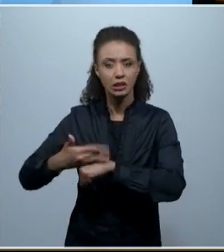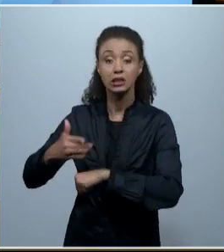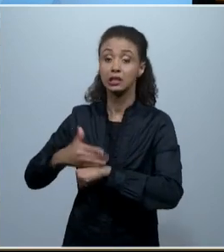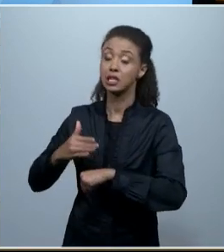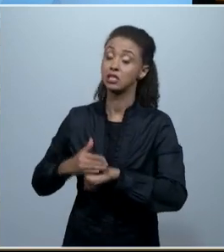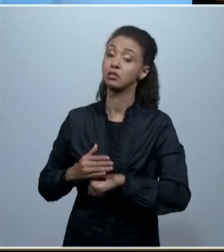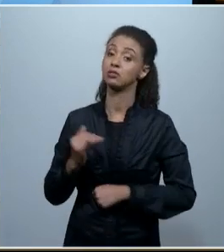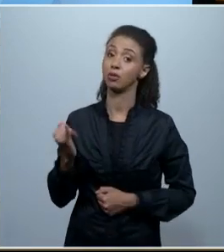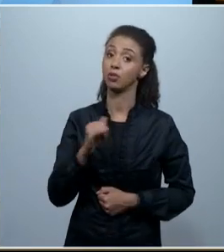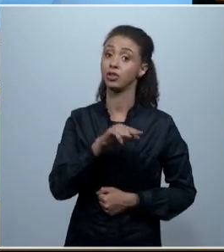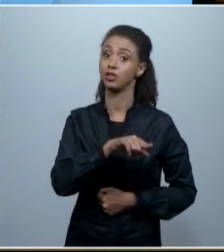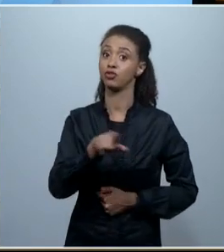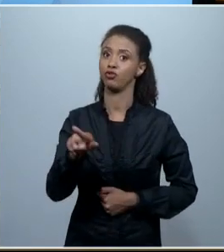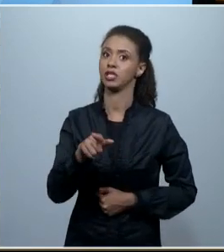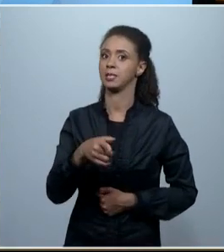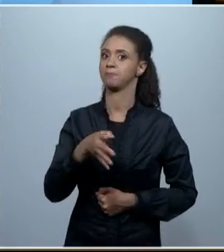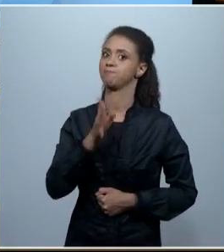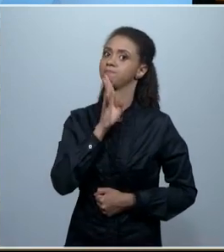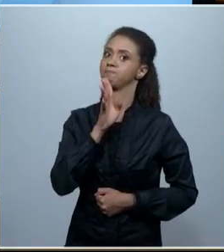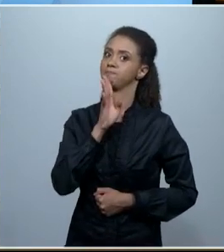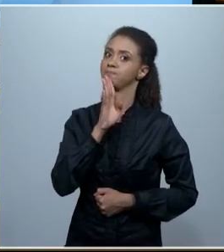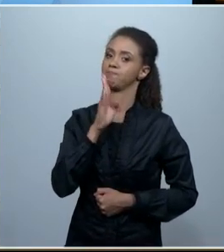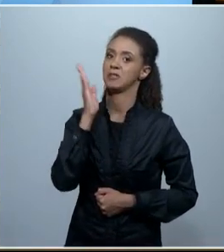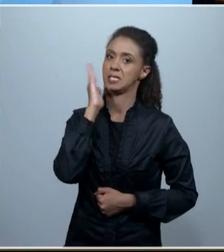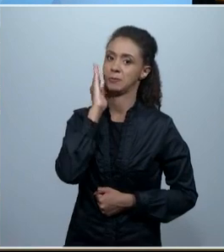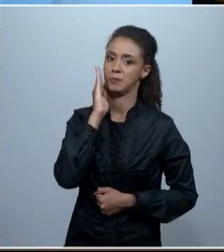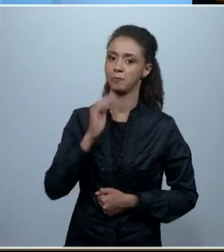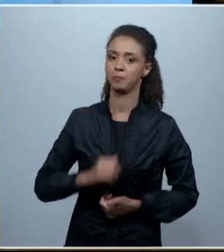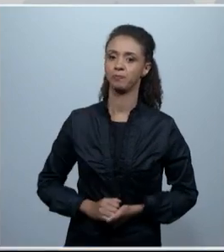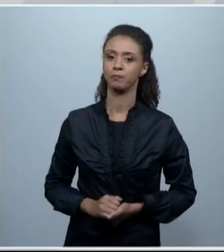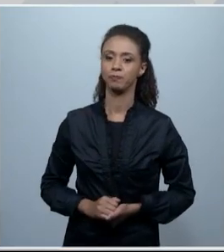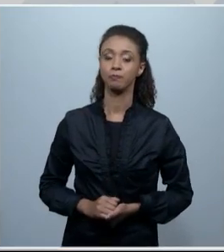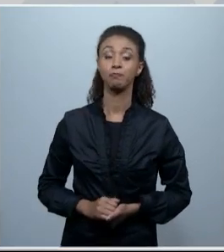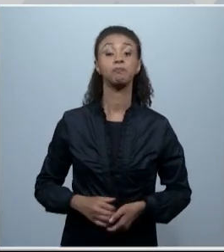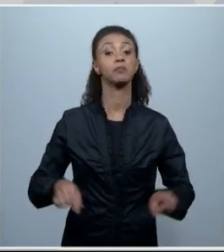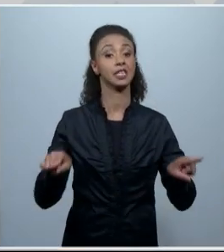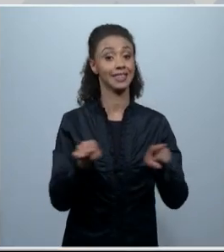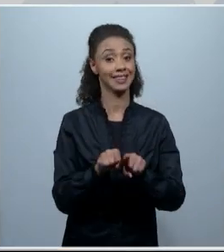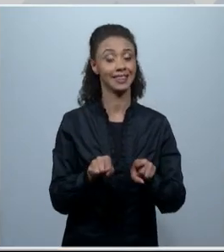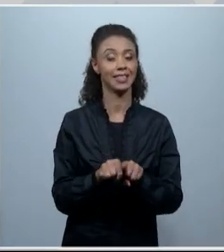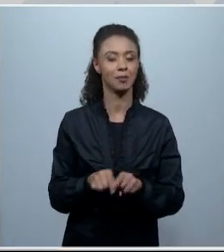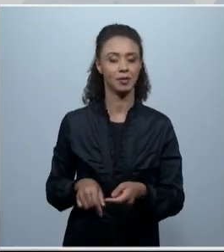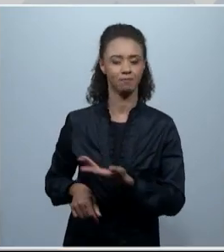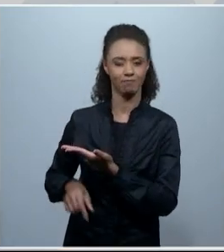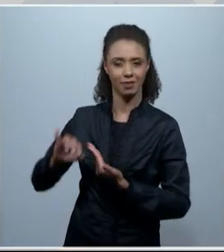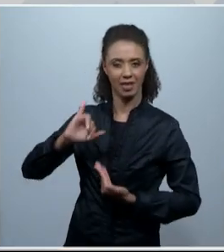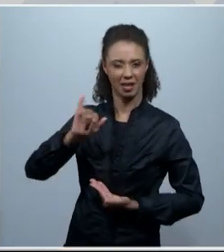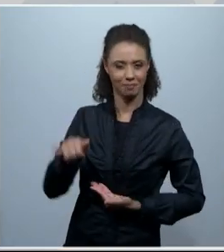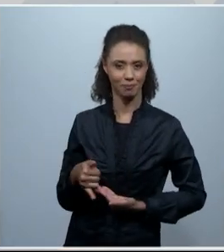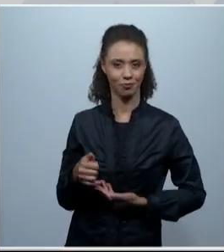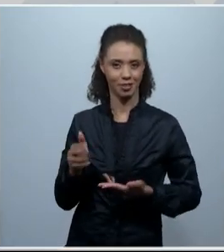precisa ser a dominado tá bom ah eu vou desenhar também aqui um